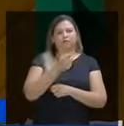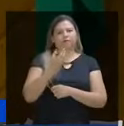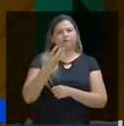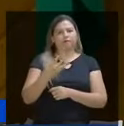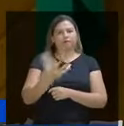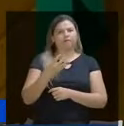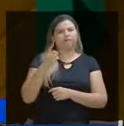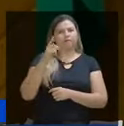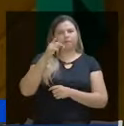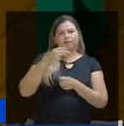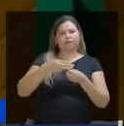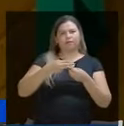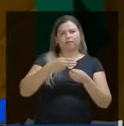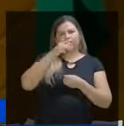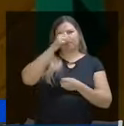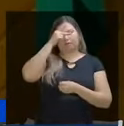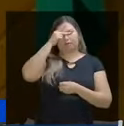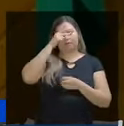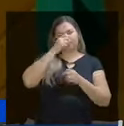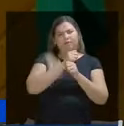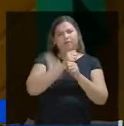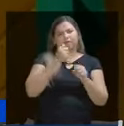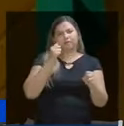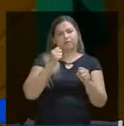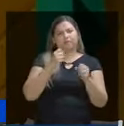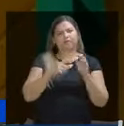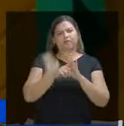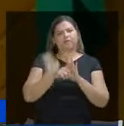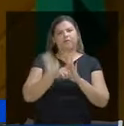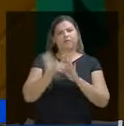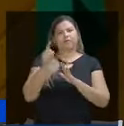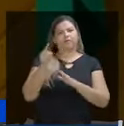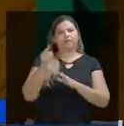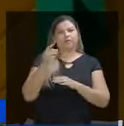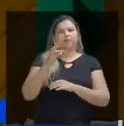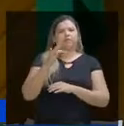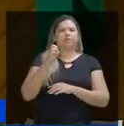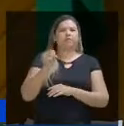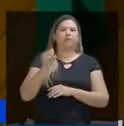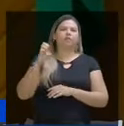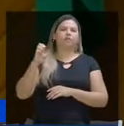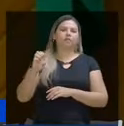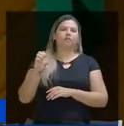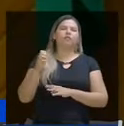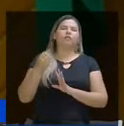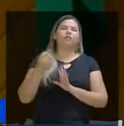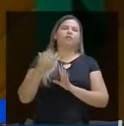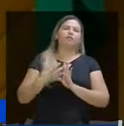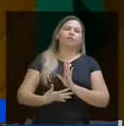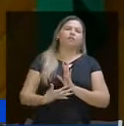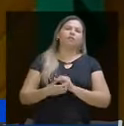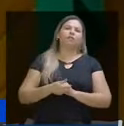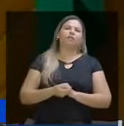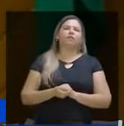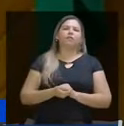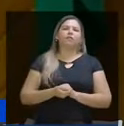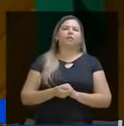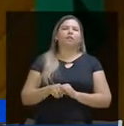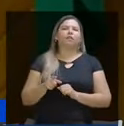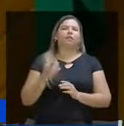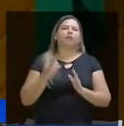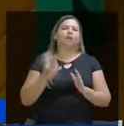na súmula 42 do TSE, que diz o seguinte: a decisão que julga não prestadas as contas de